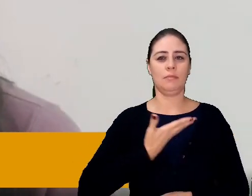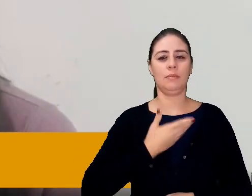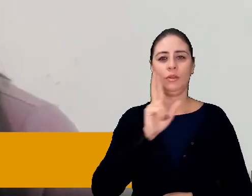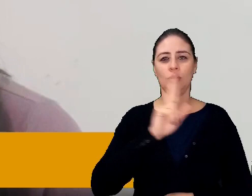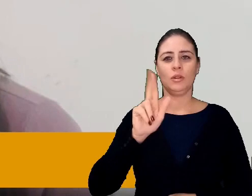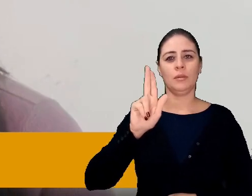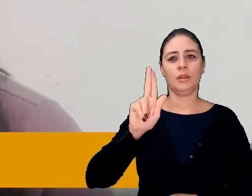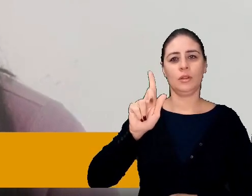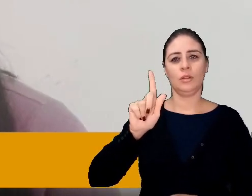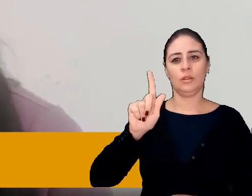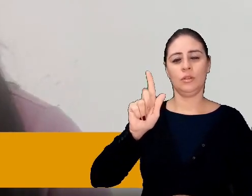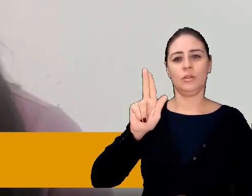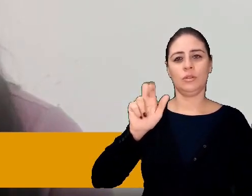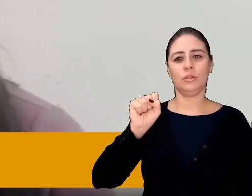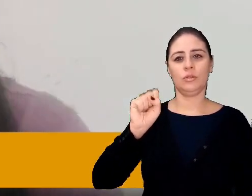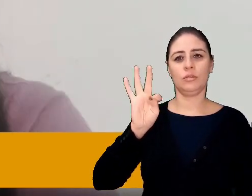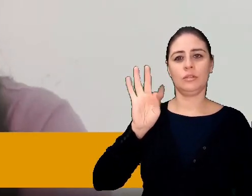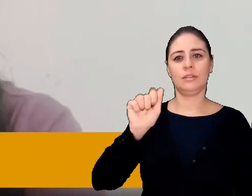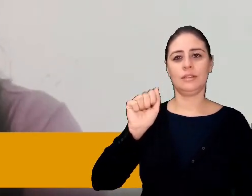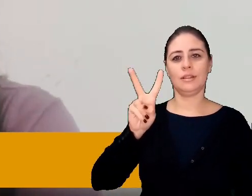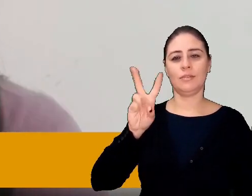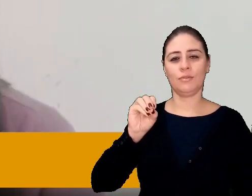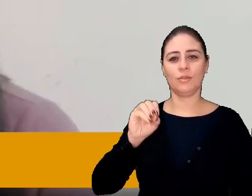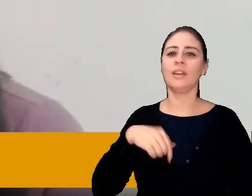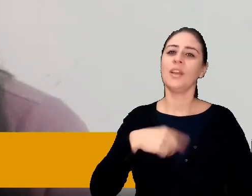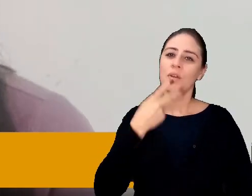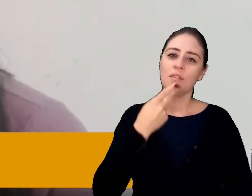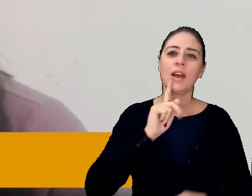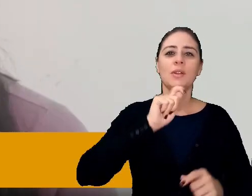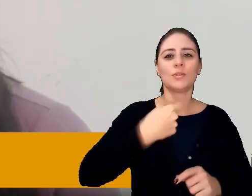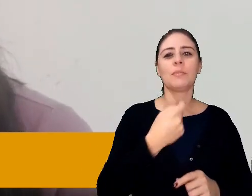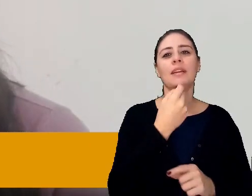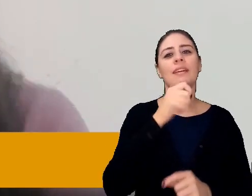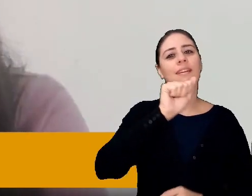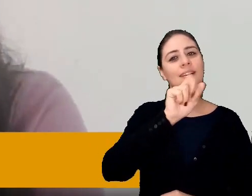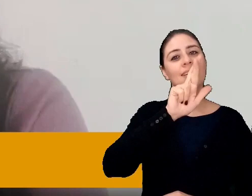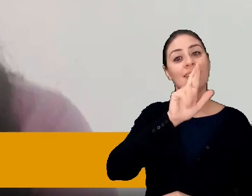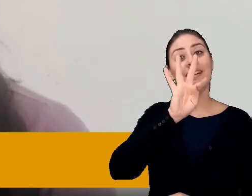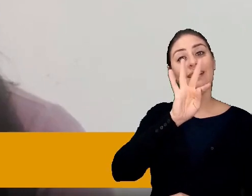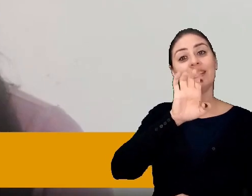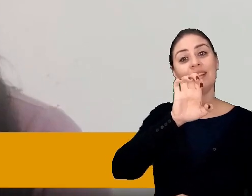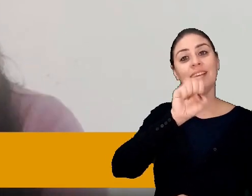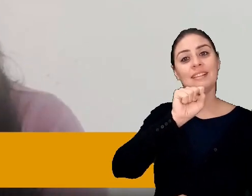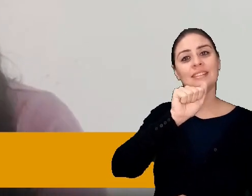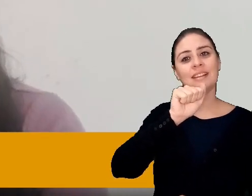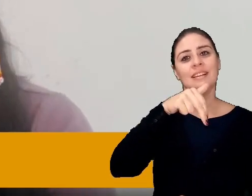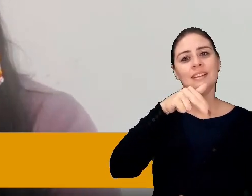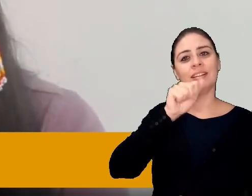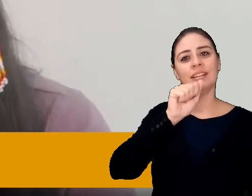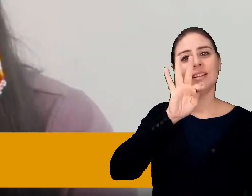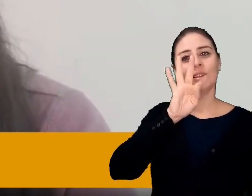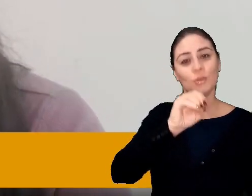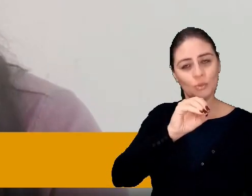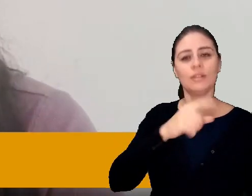enxergar como artista, porque eu sempre falo de artesanato, de artesanato, de artesanato, e ele falou assim que qualquer intervenção, qualquer maneira de